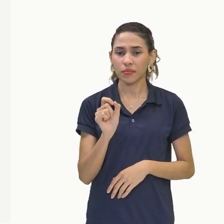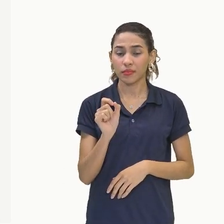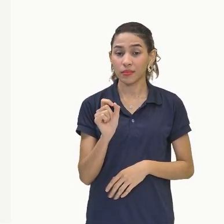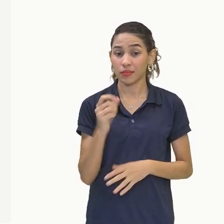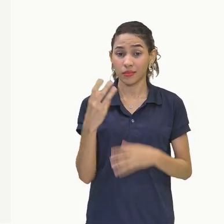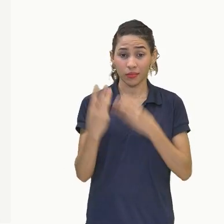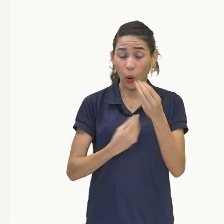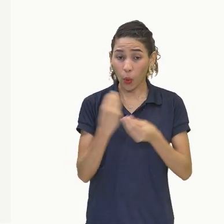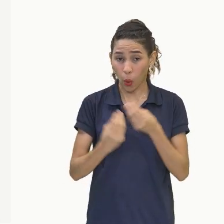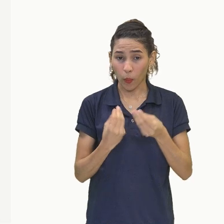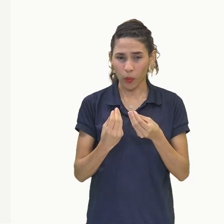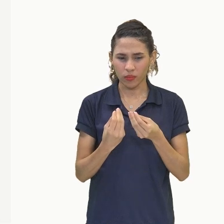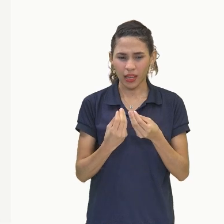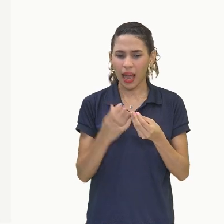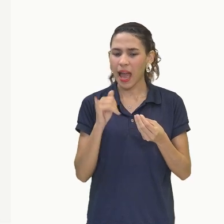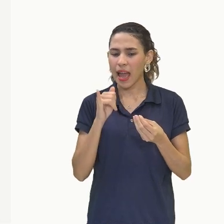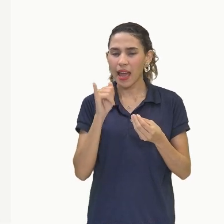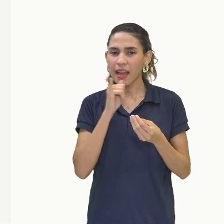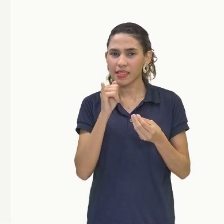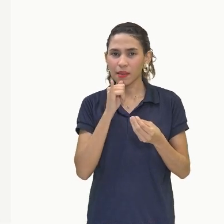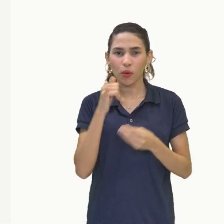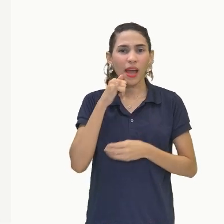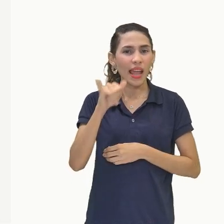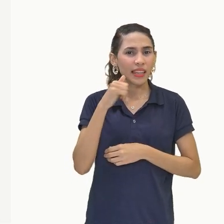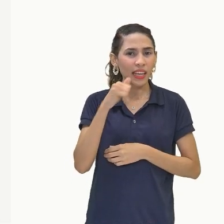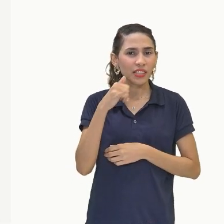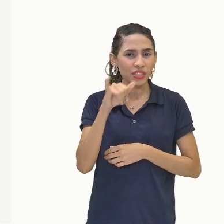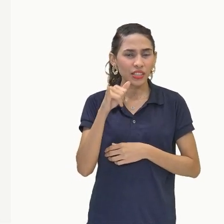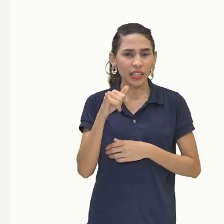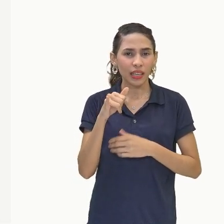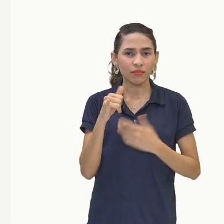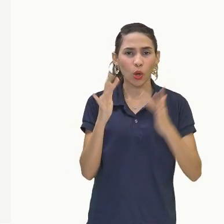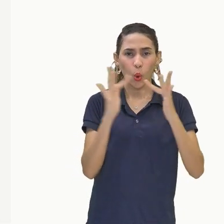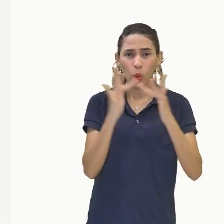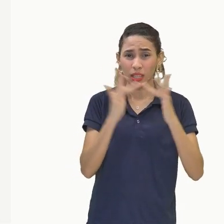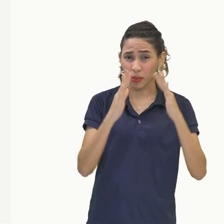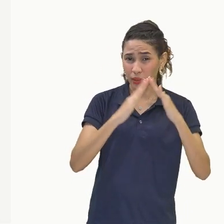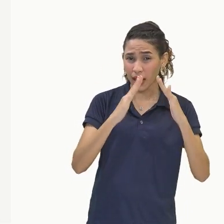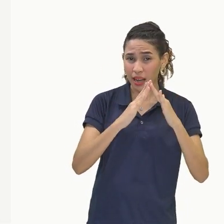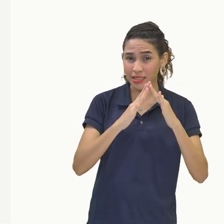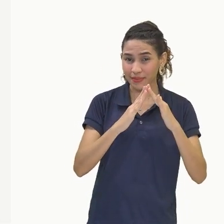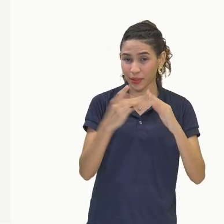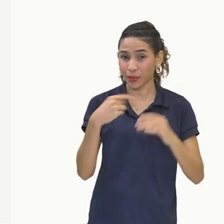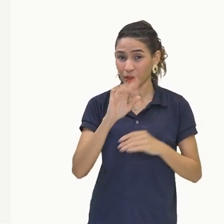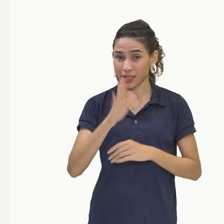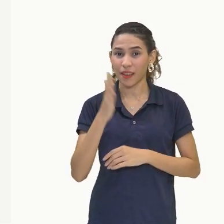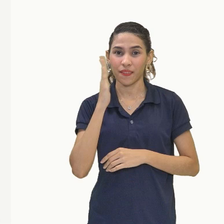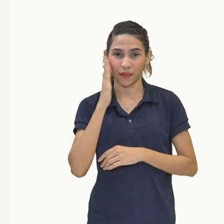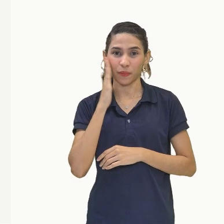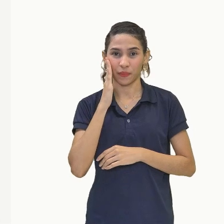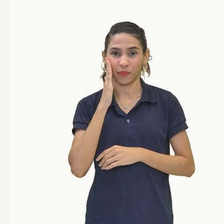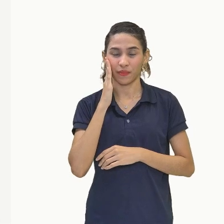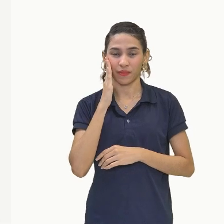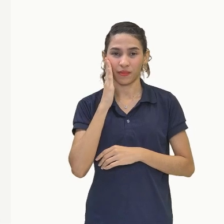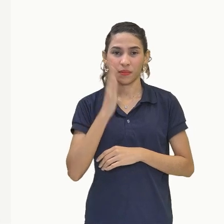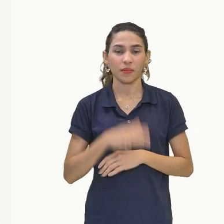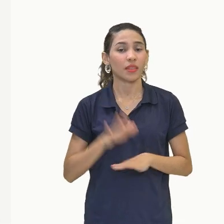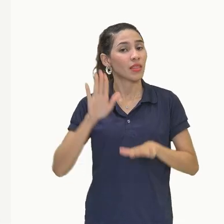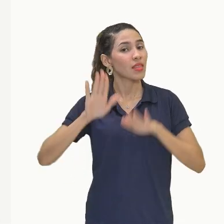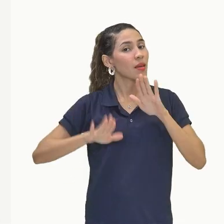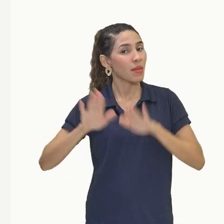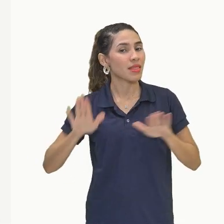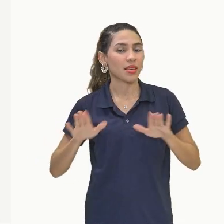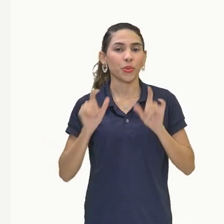Como é que chega a energia elétrica nas nossas casas? A gente já viu como é que chega, né?